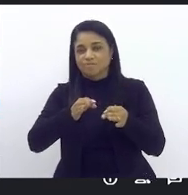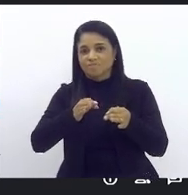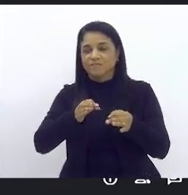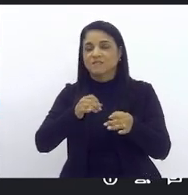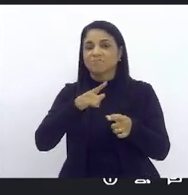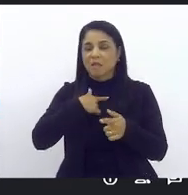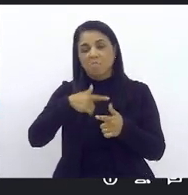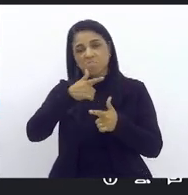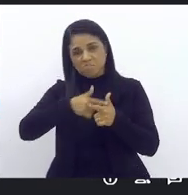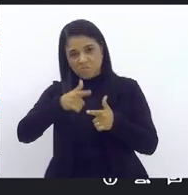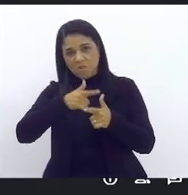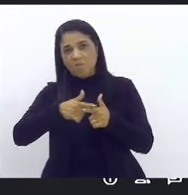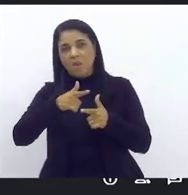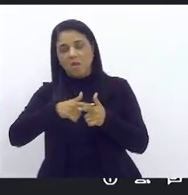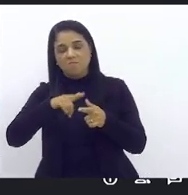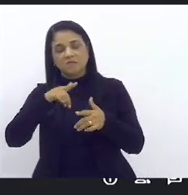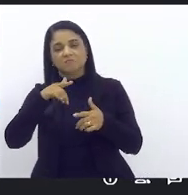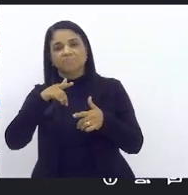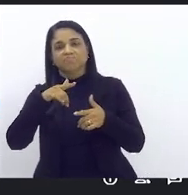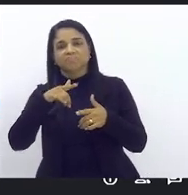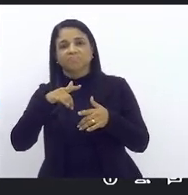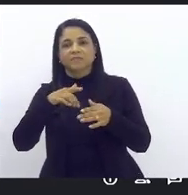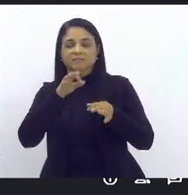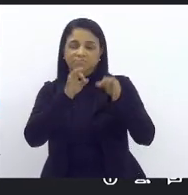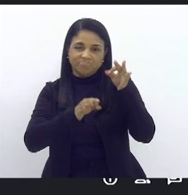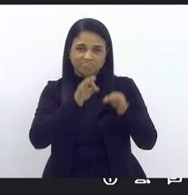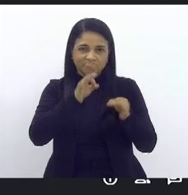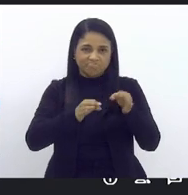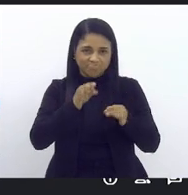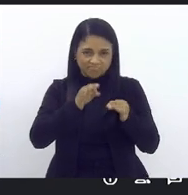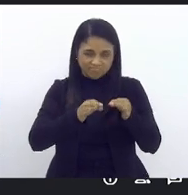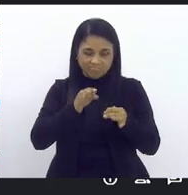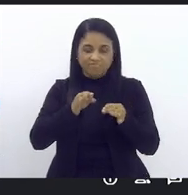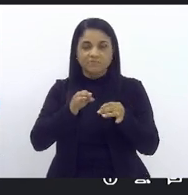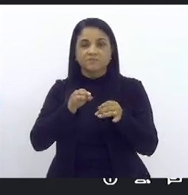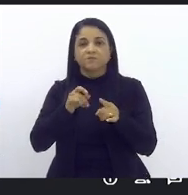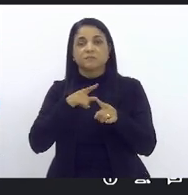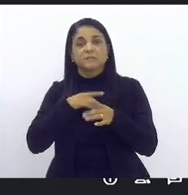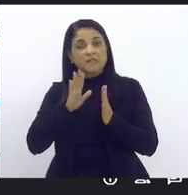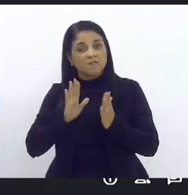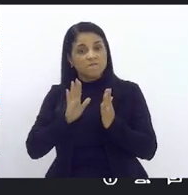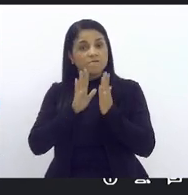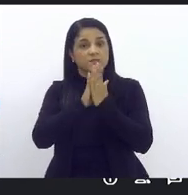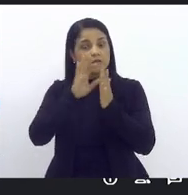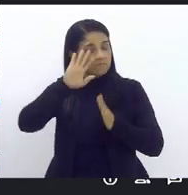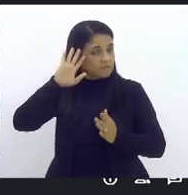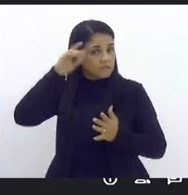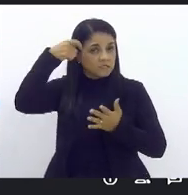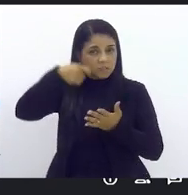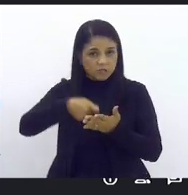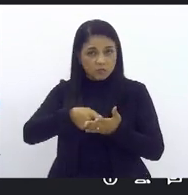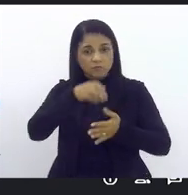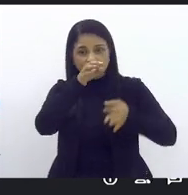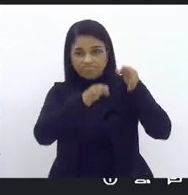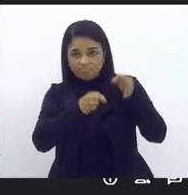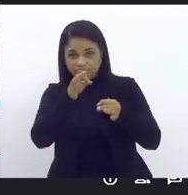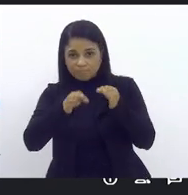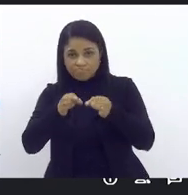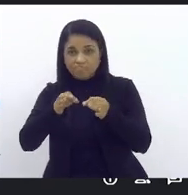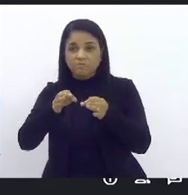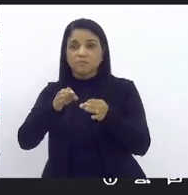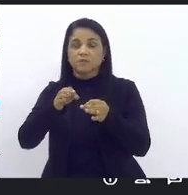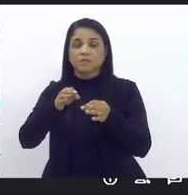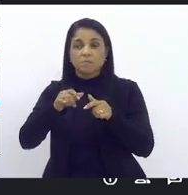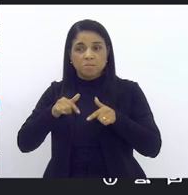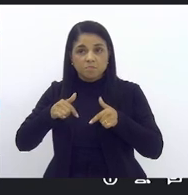tem gerado aí a problemática das decisões judiciais, ou quando a gente precisa, de fato, enfrentar com decisões judiciais firmes, medidas